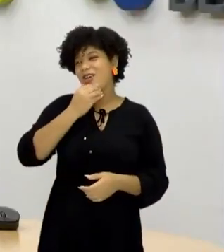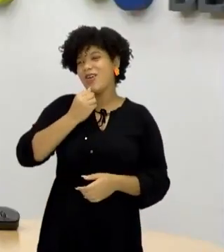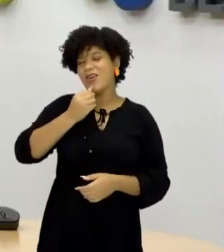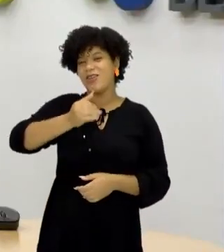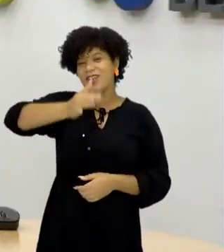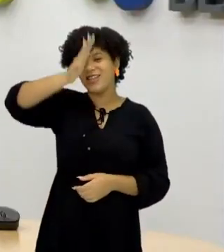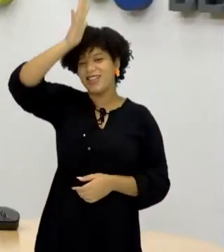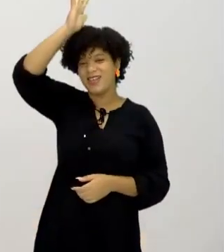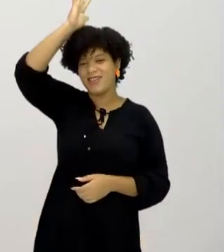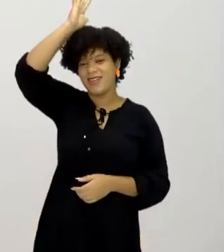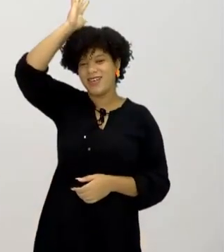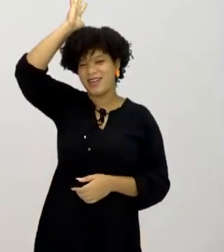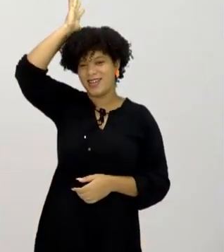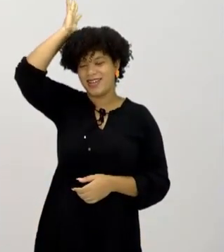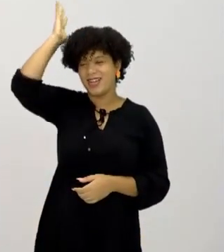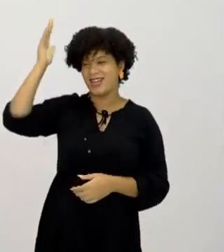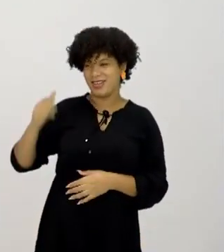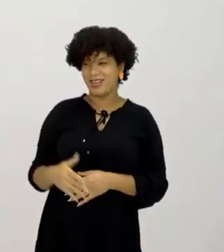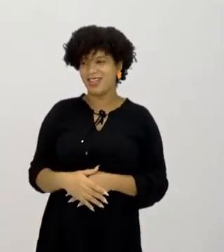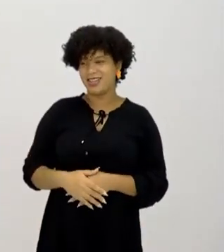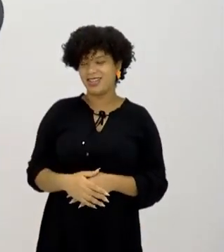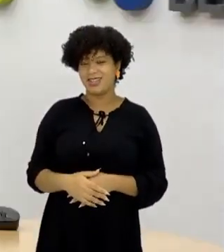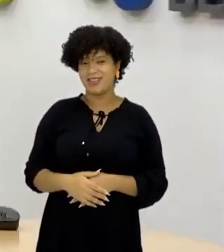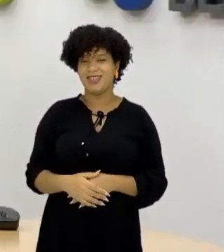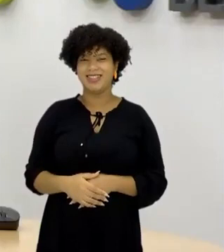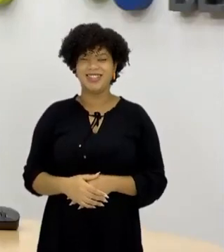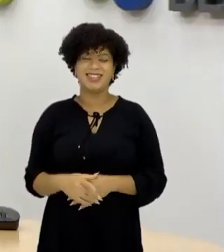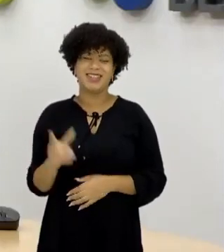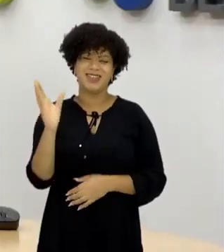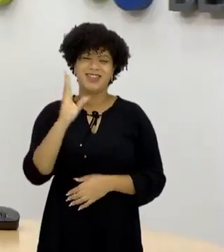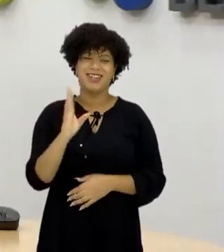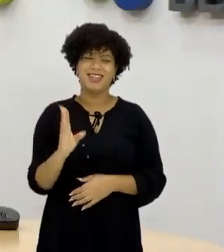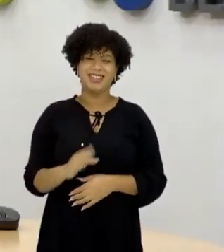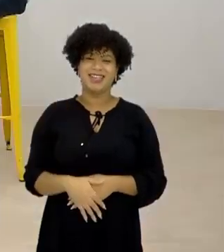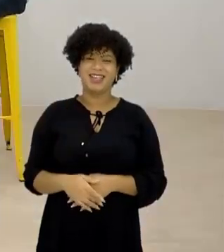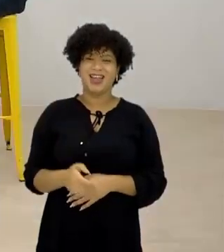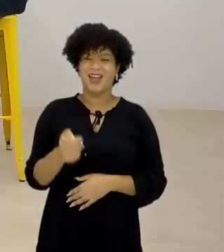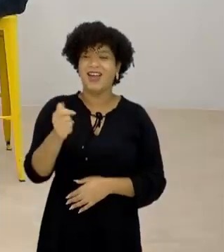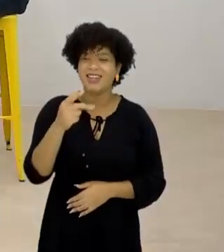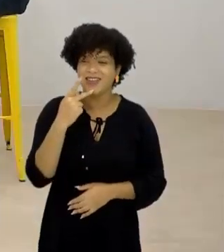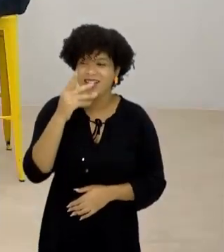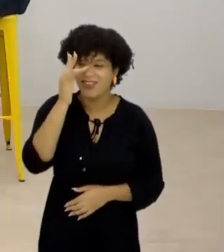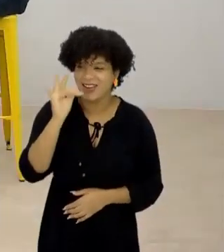você para sacanear o Brasil. Brasil, aí, Mas ó. que você fala França, né?